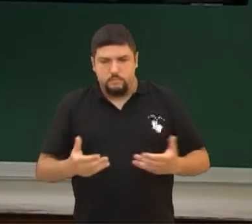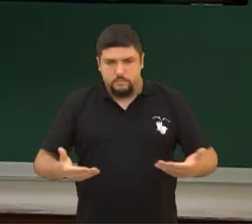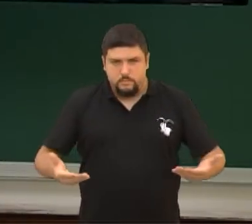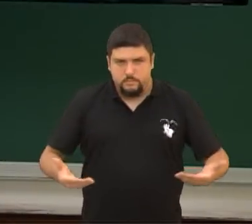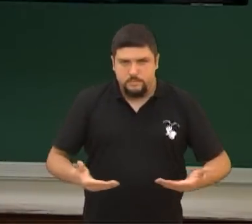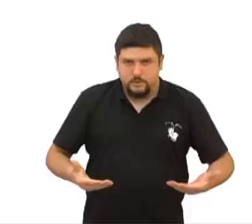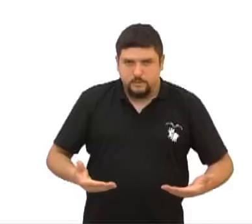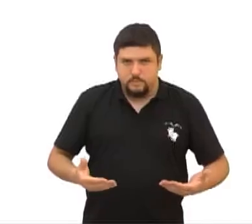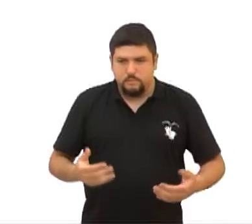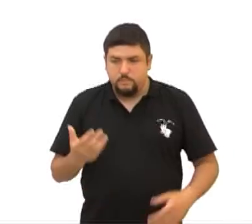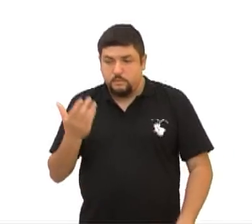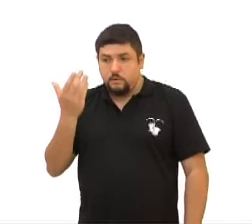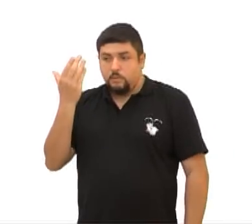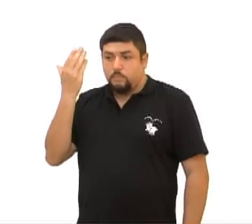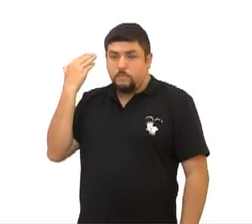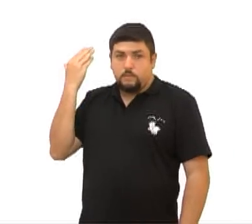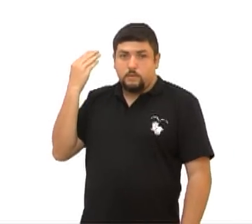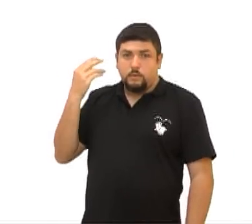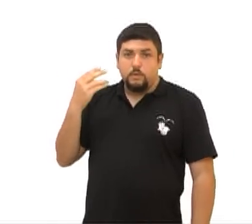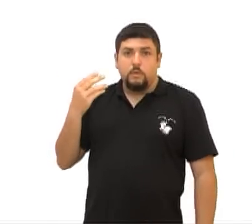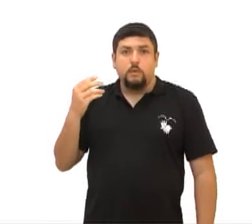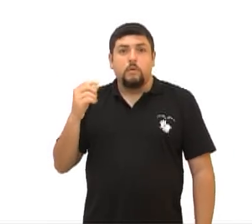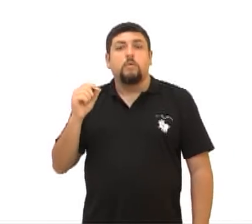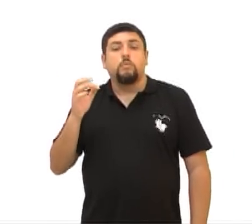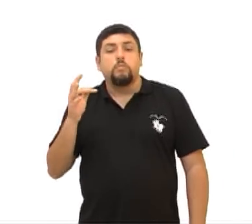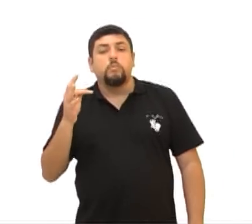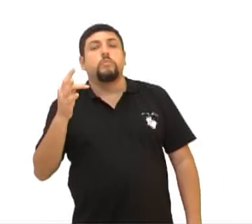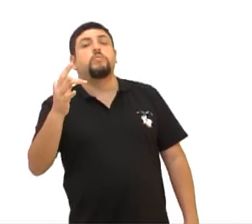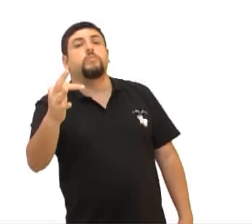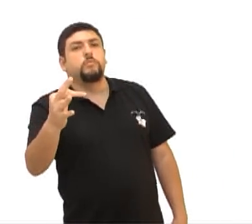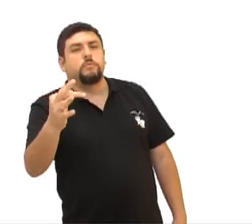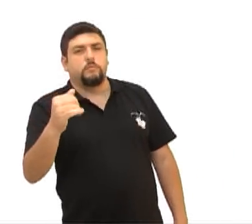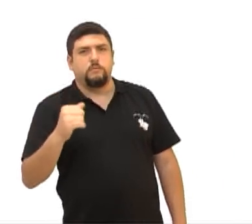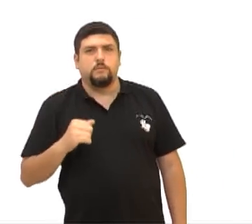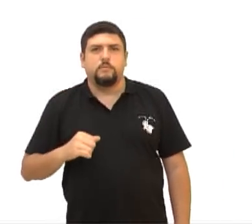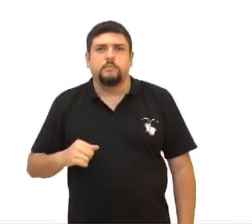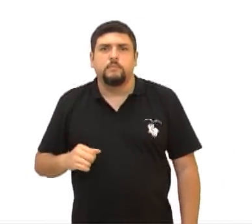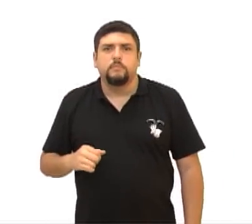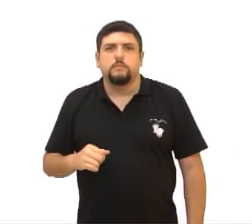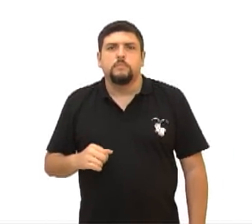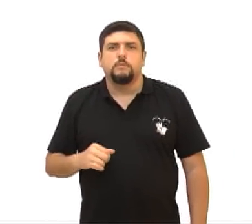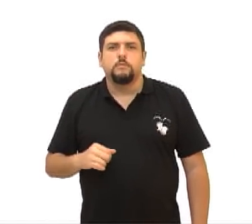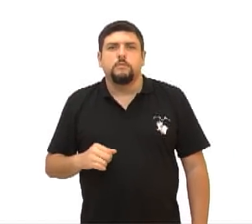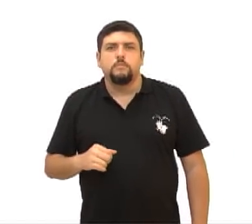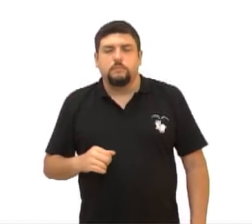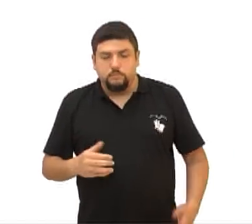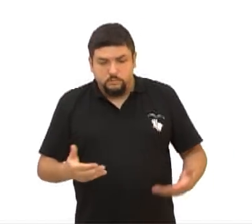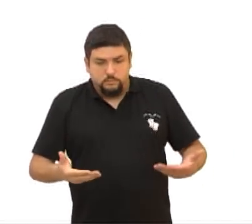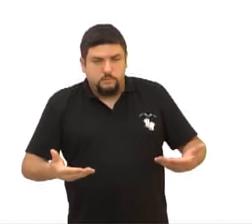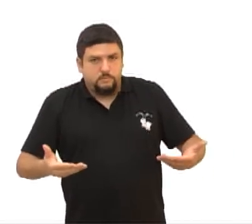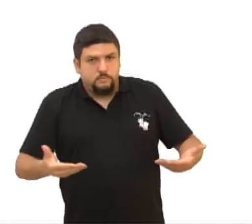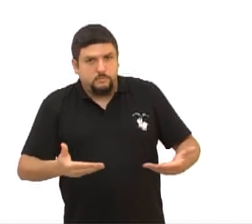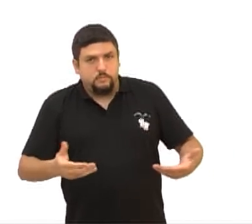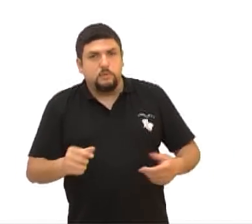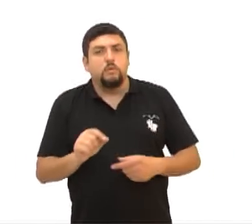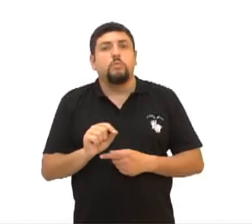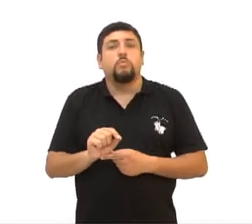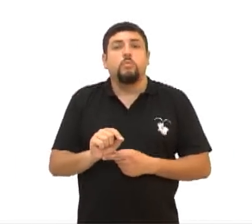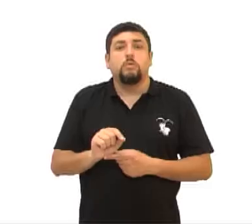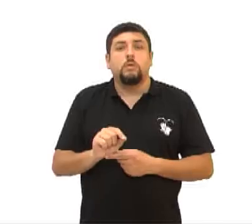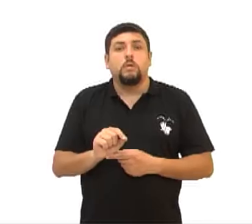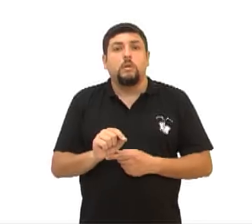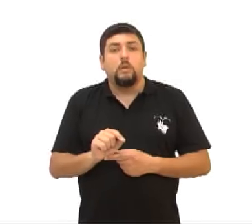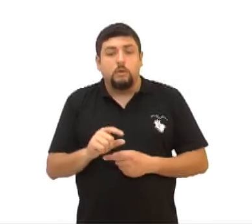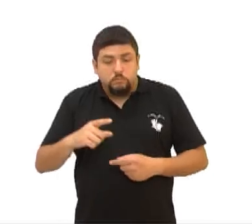presente, passado ou pretérito e o futuro, tá certo? Olha só, o presente é alguma coisa que